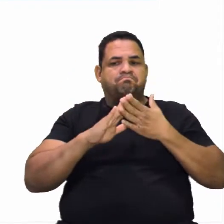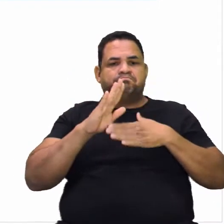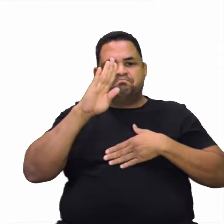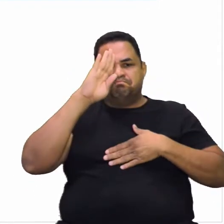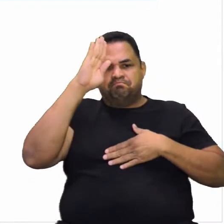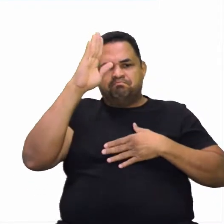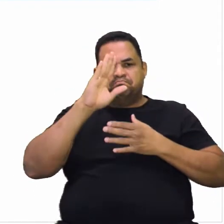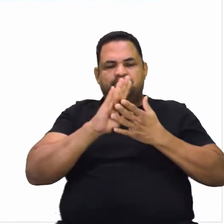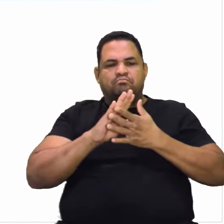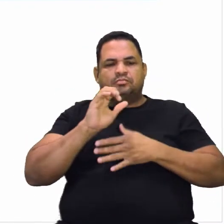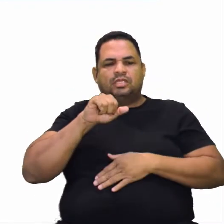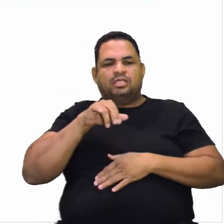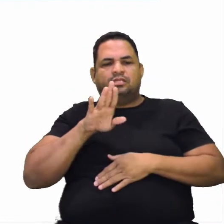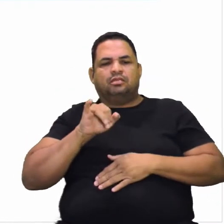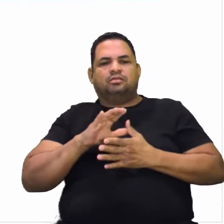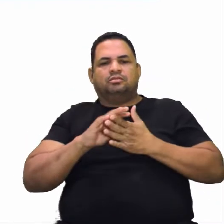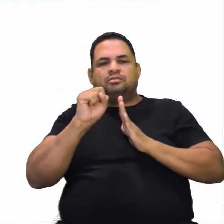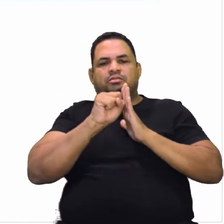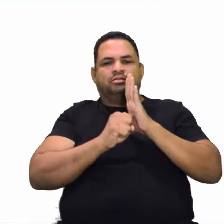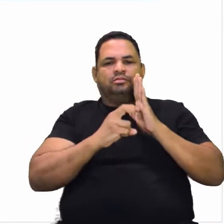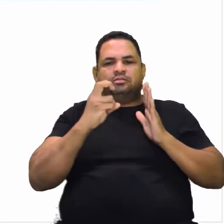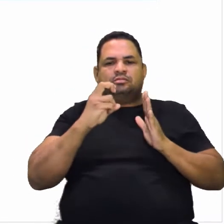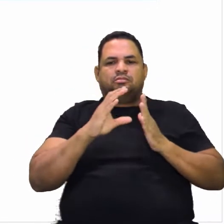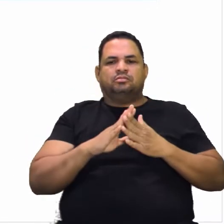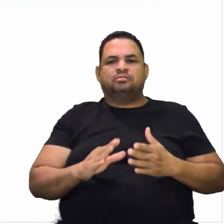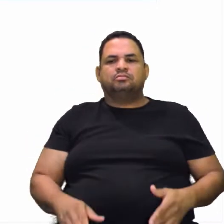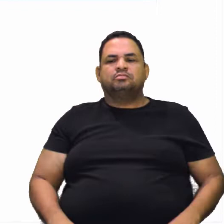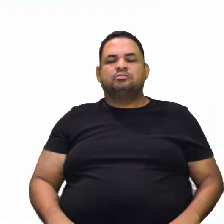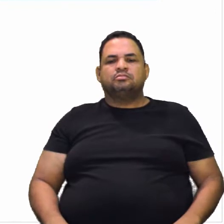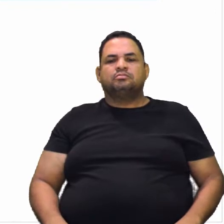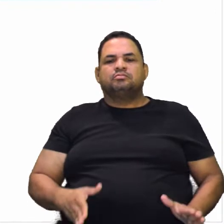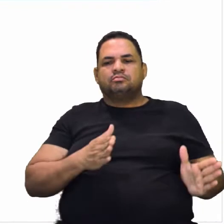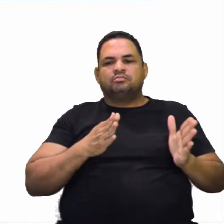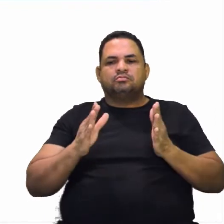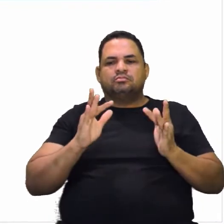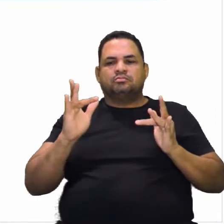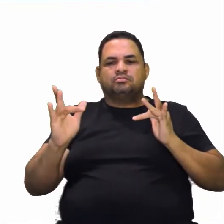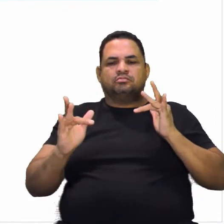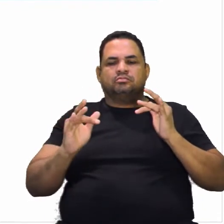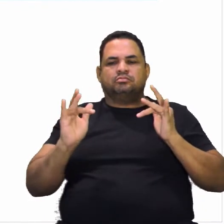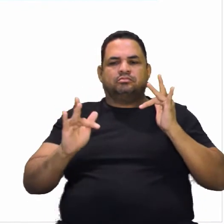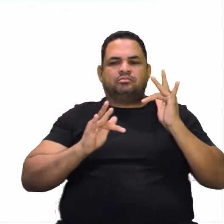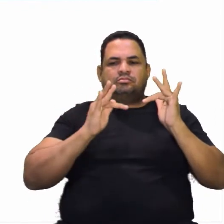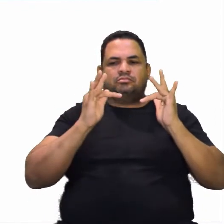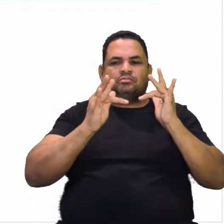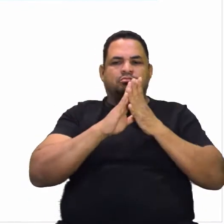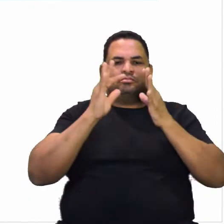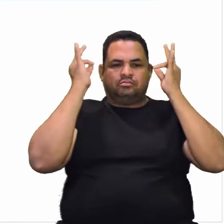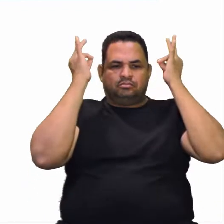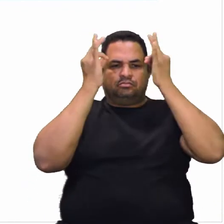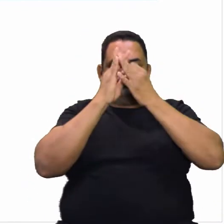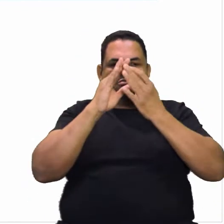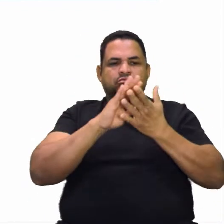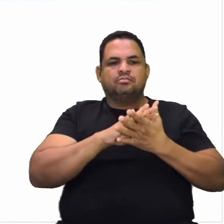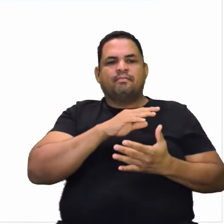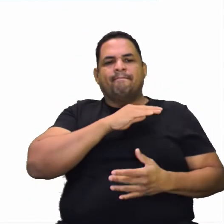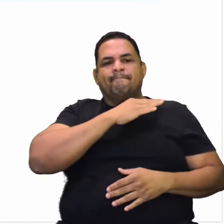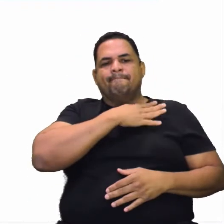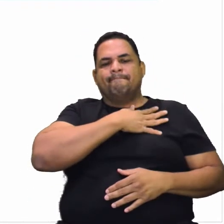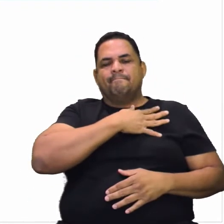principalmente em Atenas, no século V, período clássico da Grécia aí.